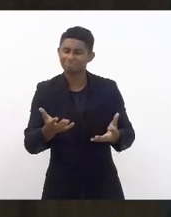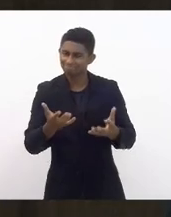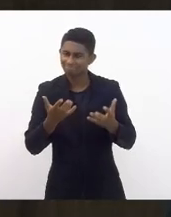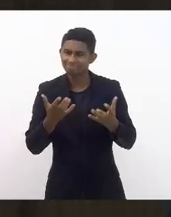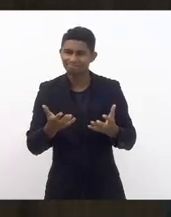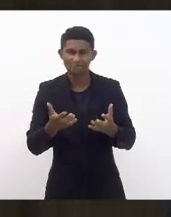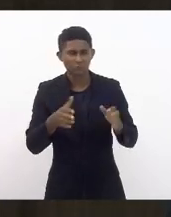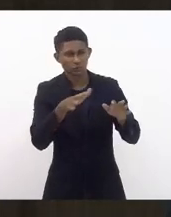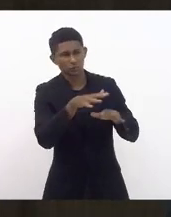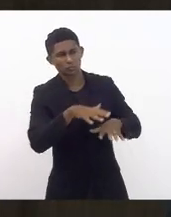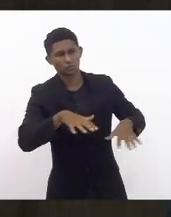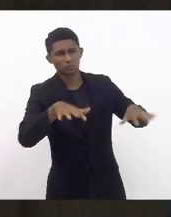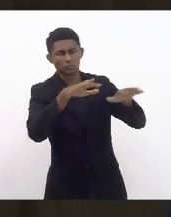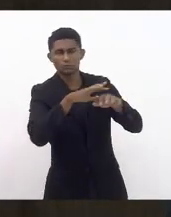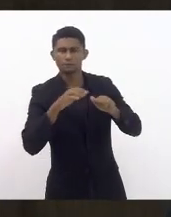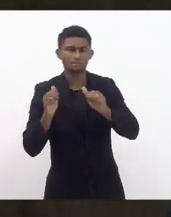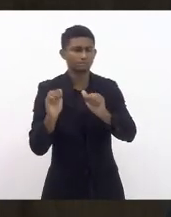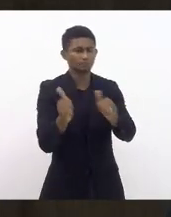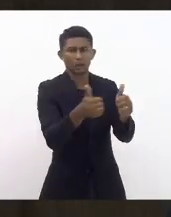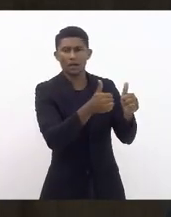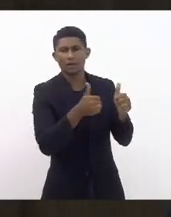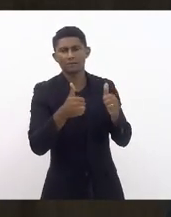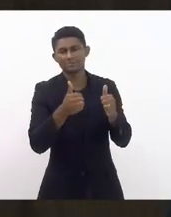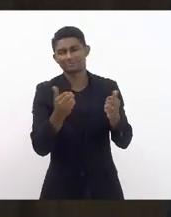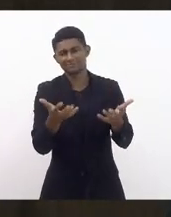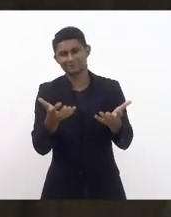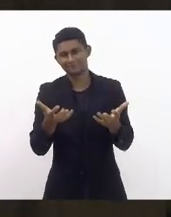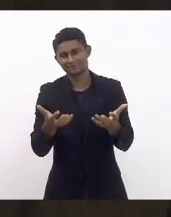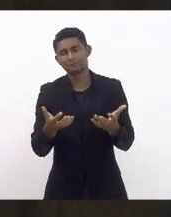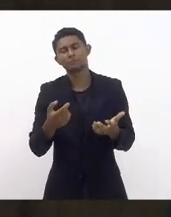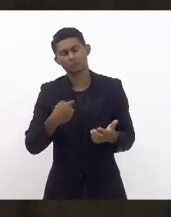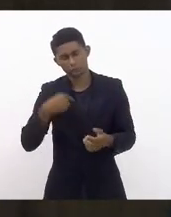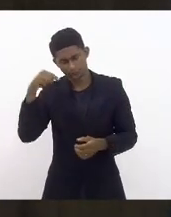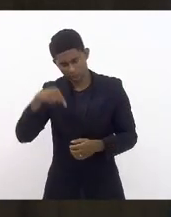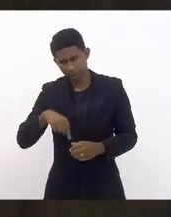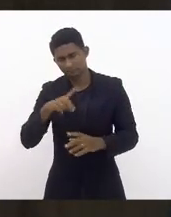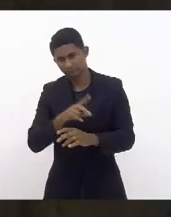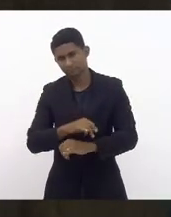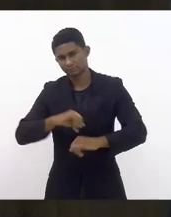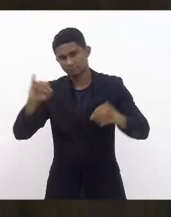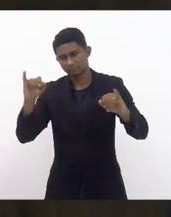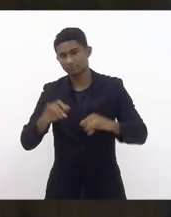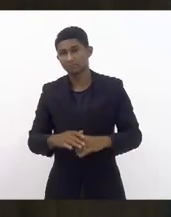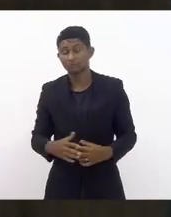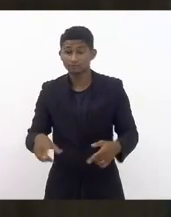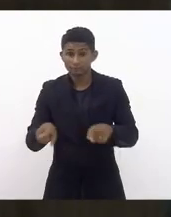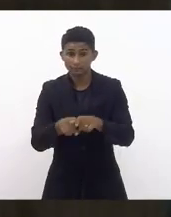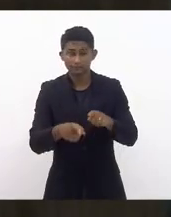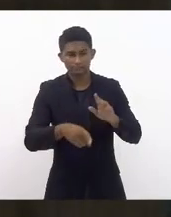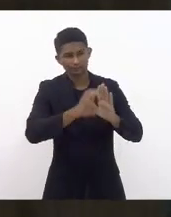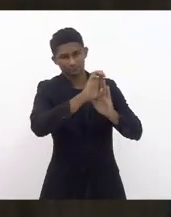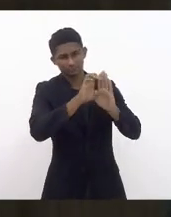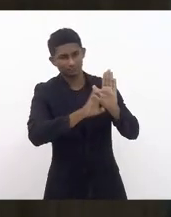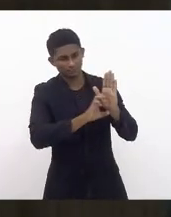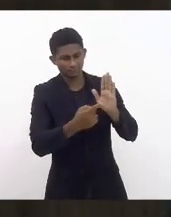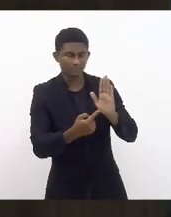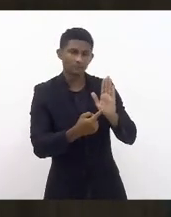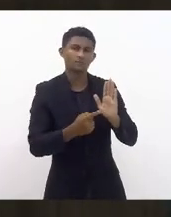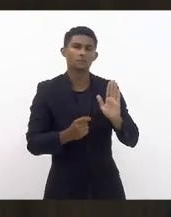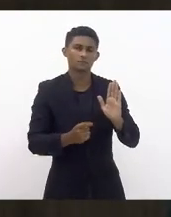da coletividade. Queria fazer esse registro. E essa emenda, senhor